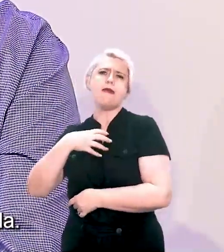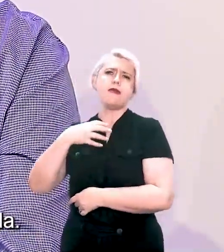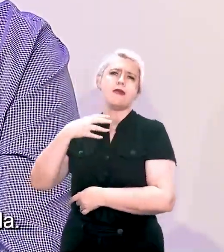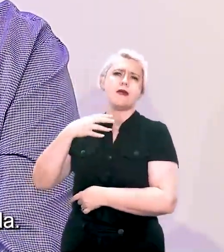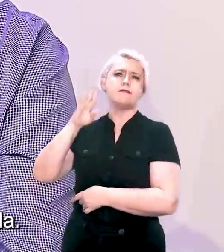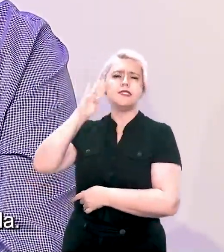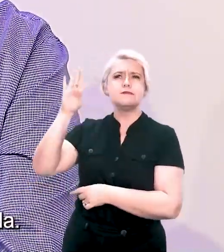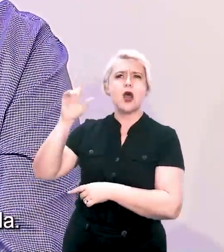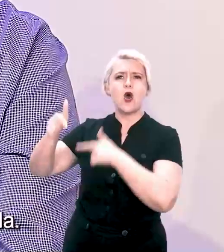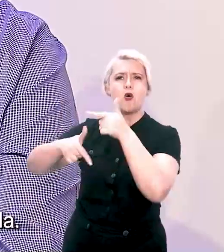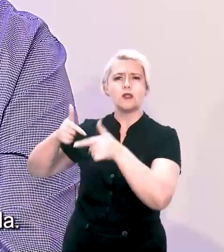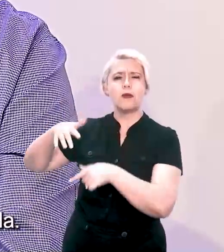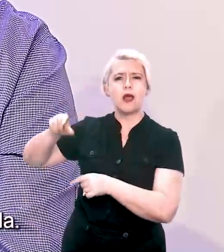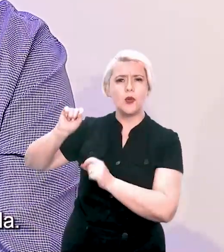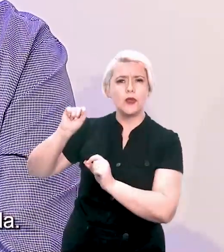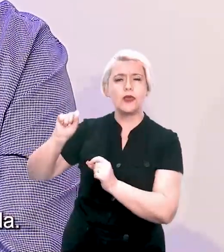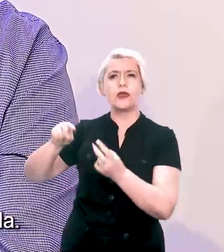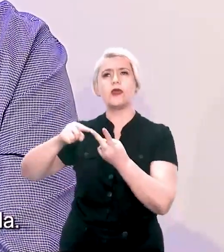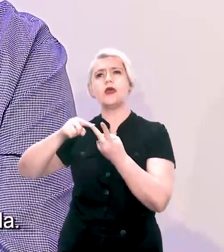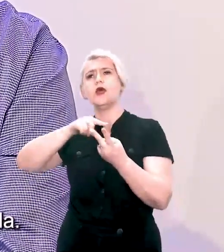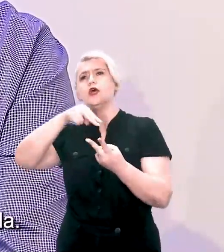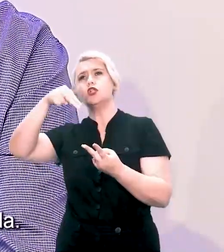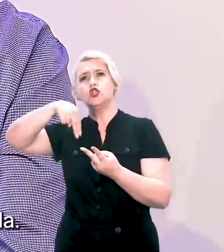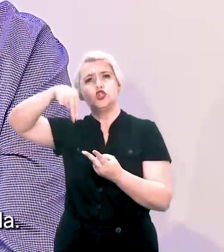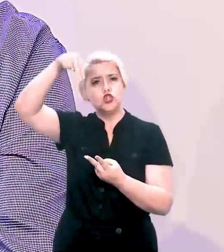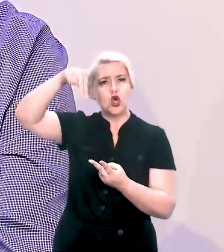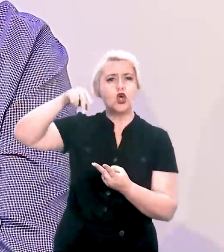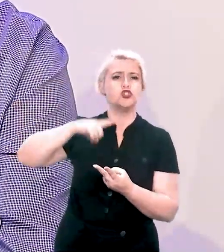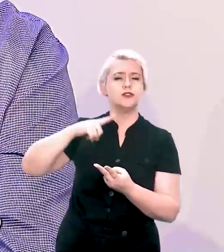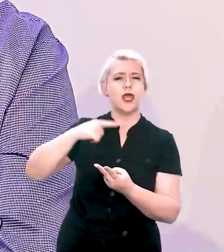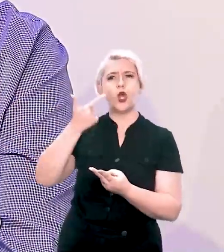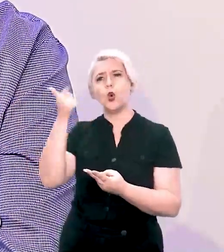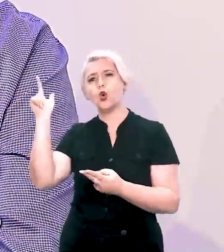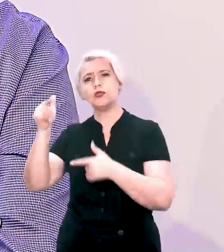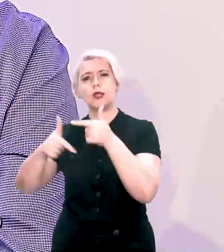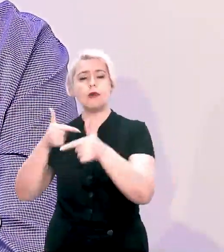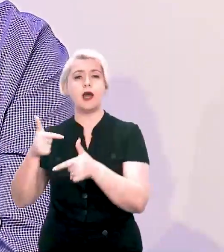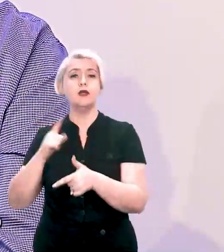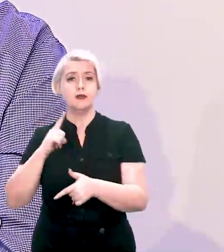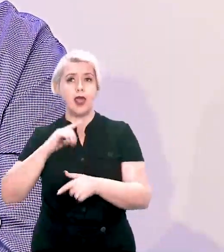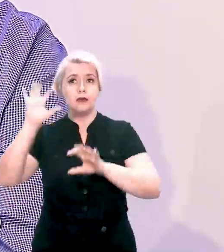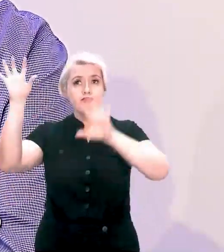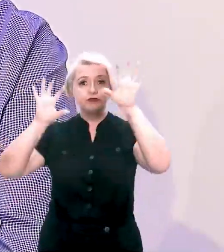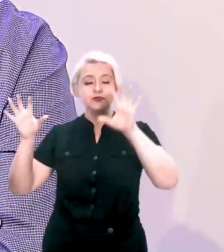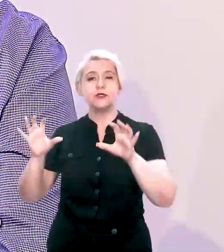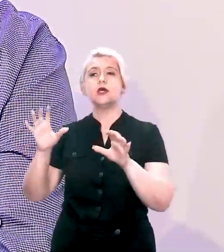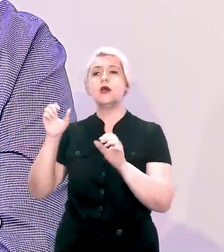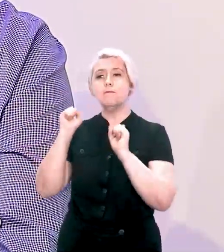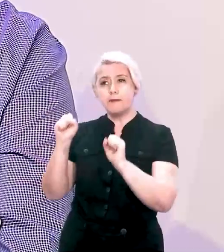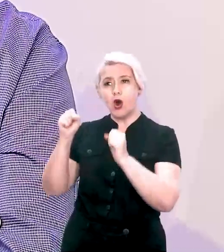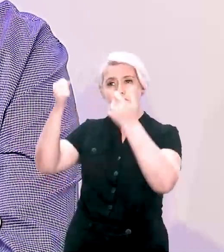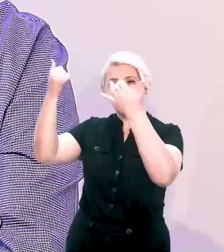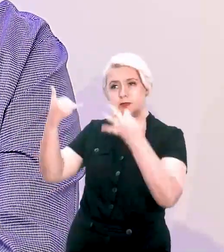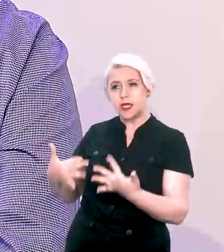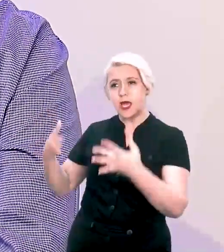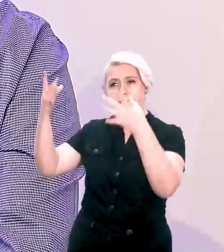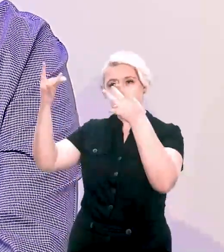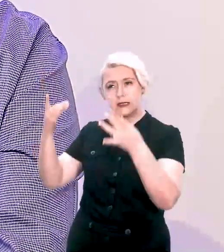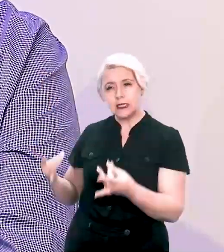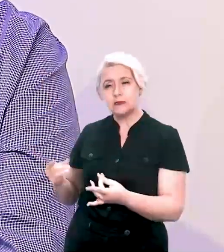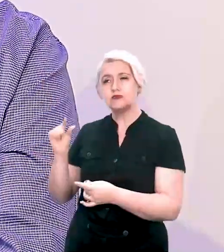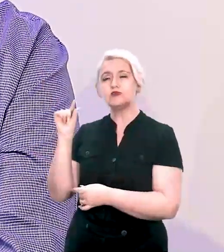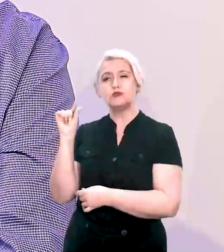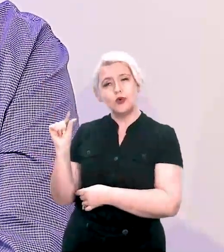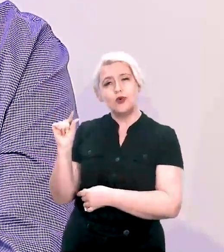no norte nós já temos uma outra pegada. Se é que é assim, que você pudesse nos contar um pouquinho